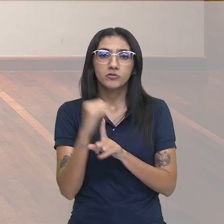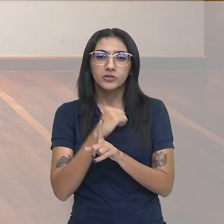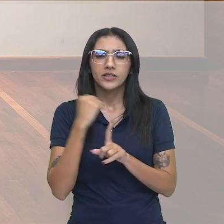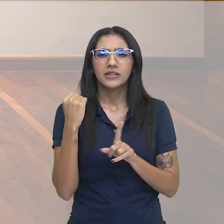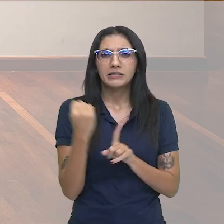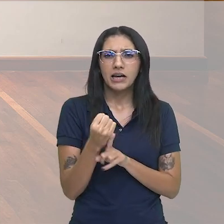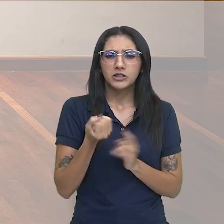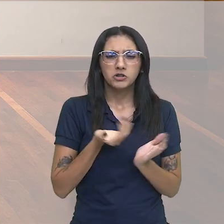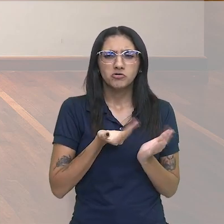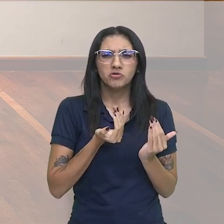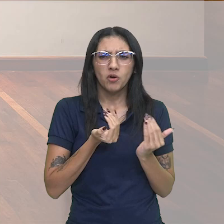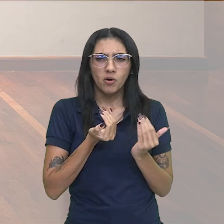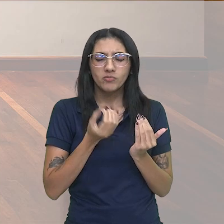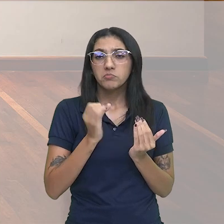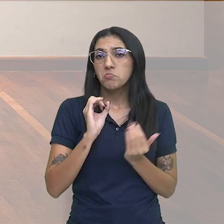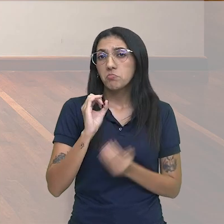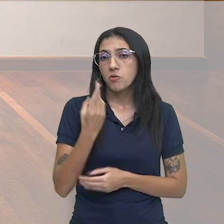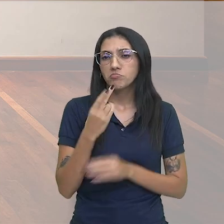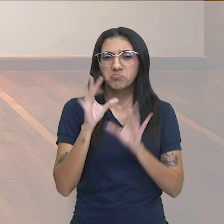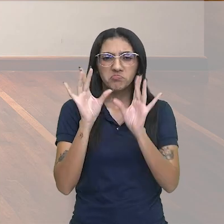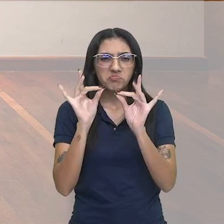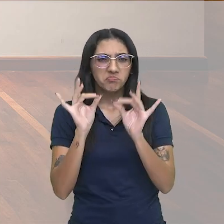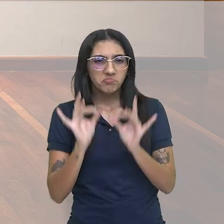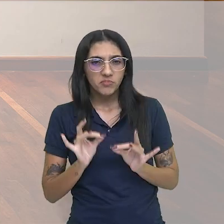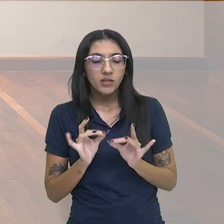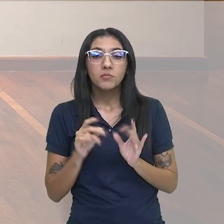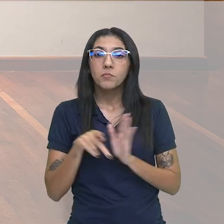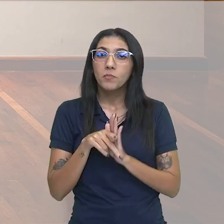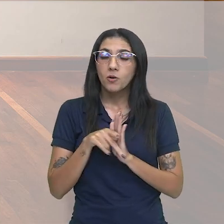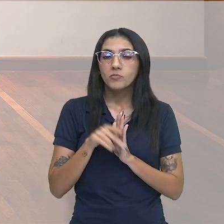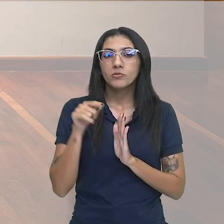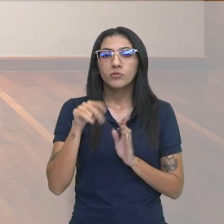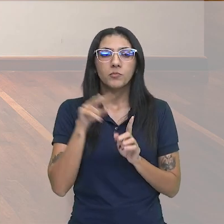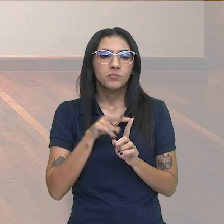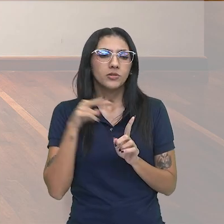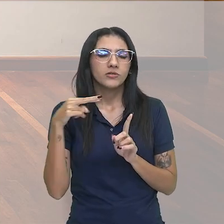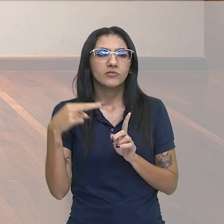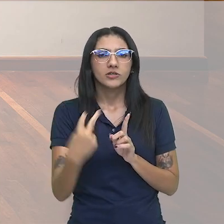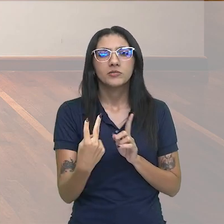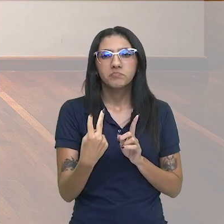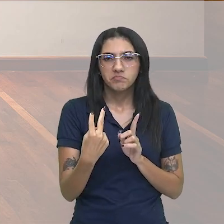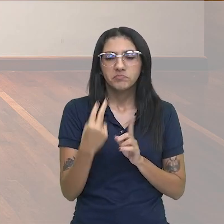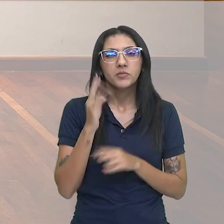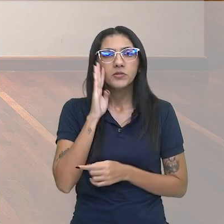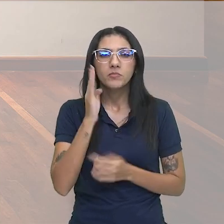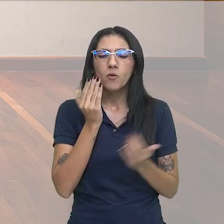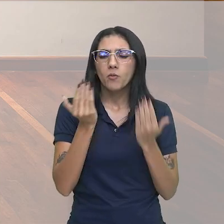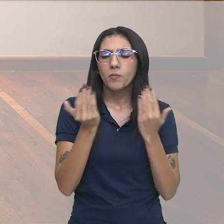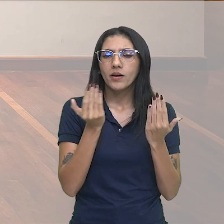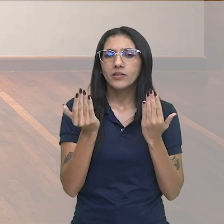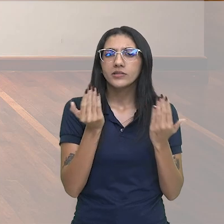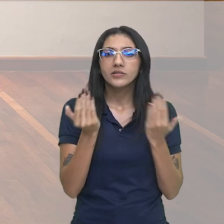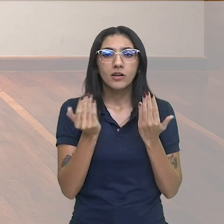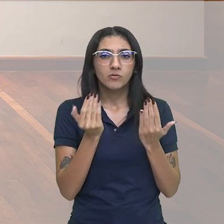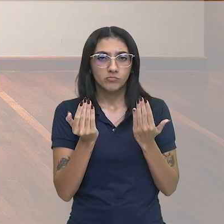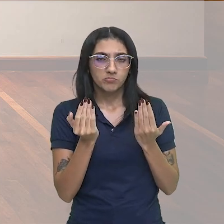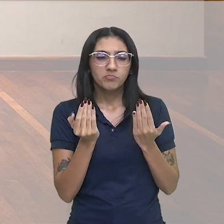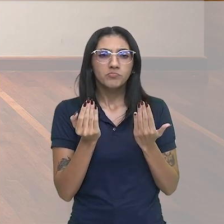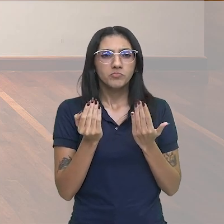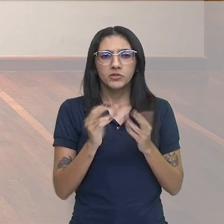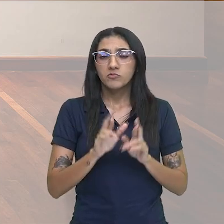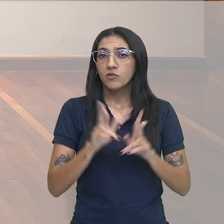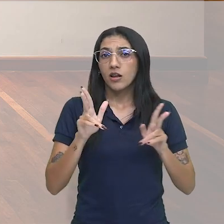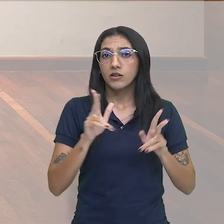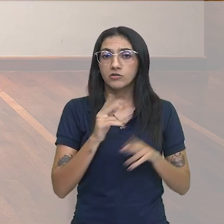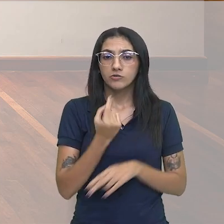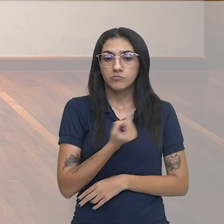ditas modernas ou complexas, do ponto de vista, né, da maior diferenciação, isto é, individual e